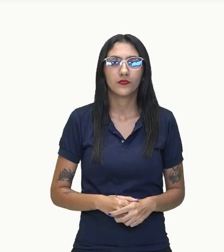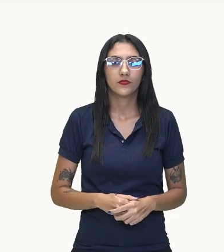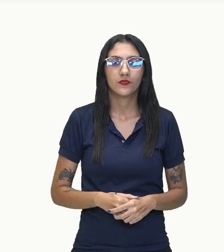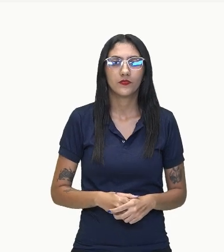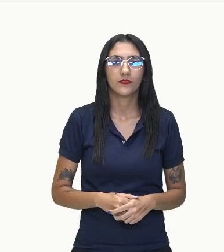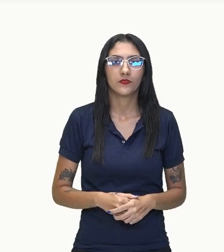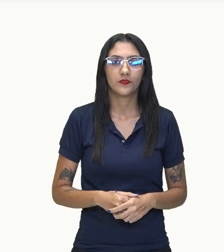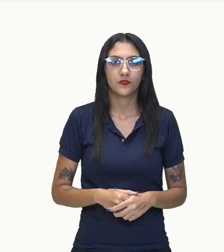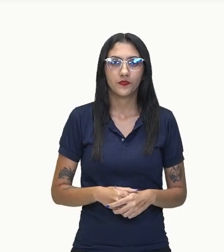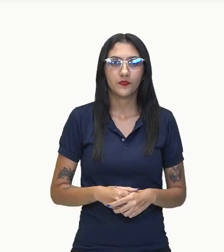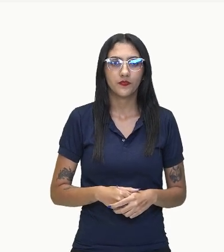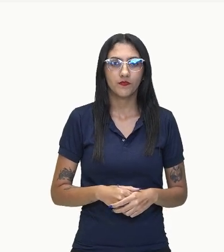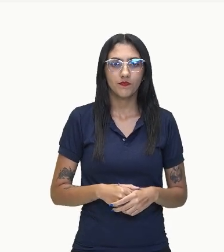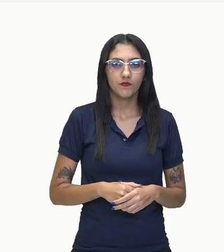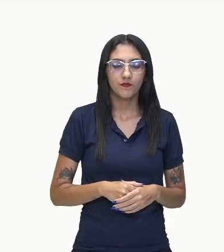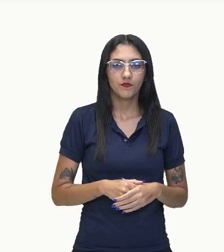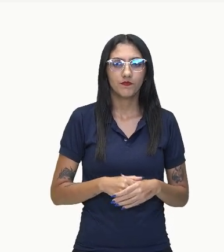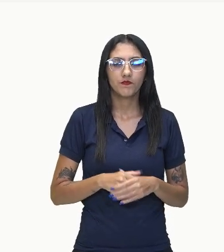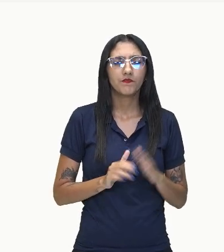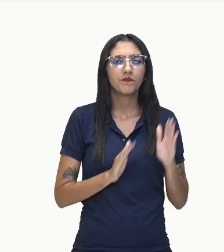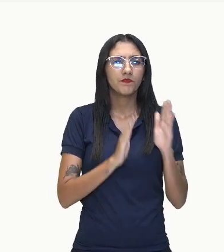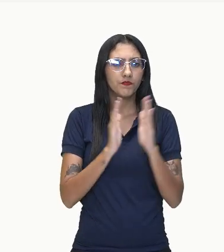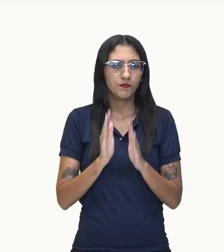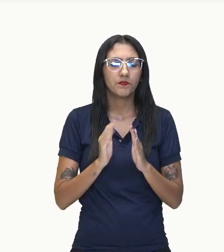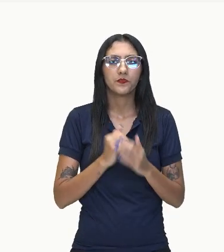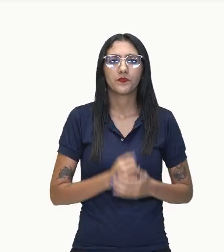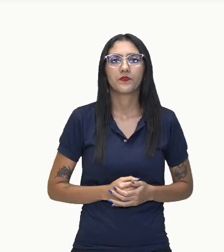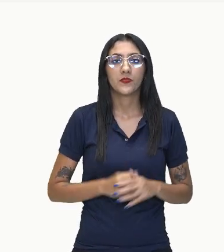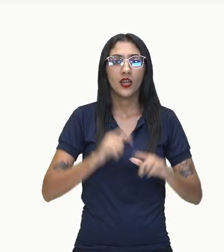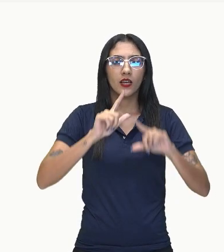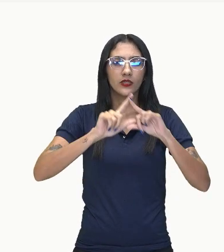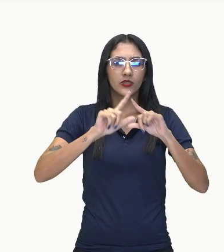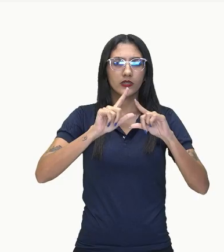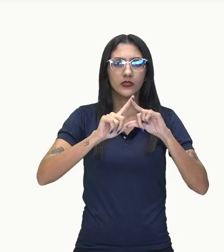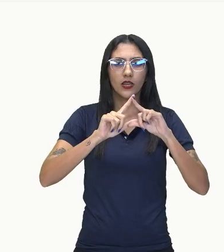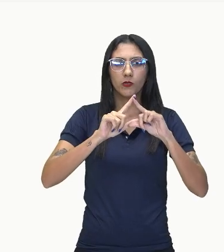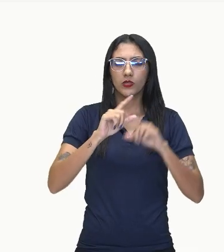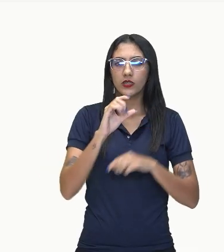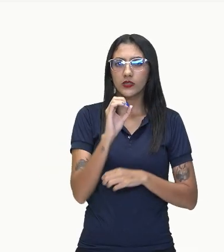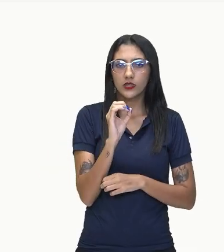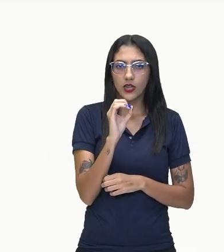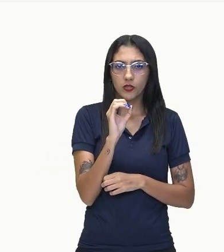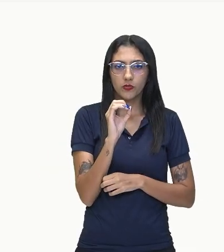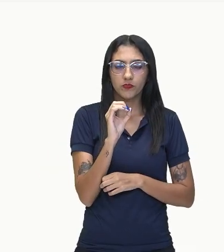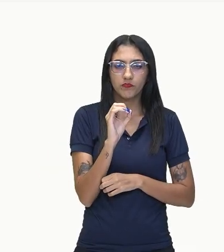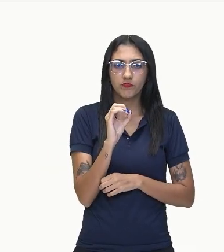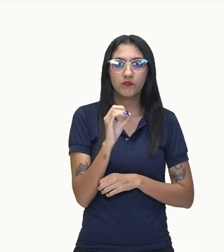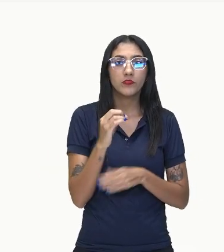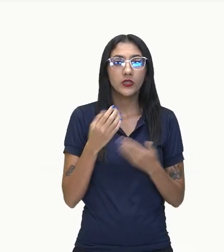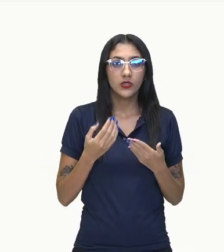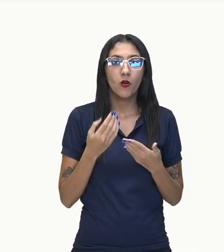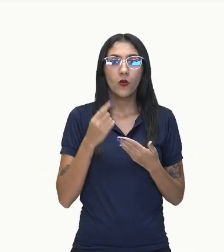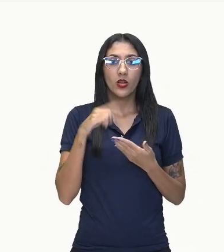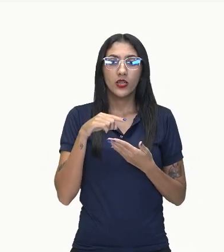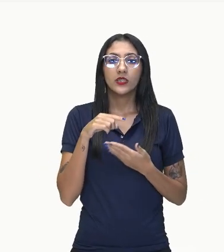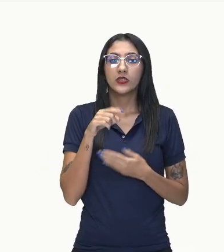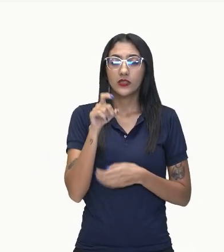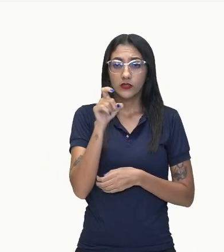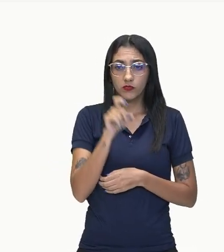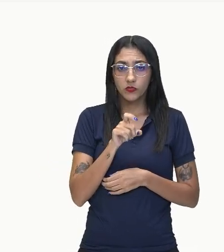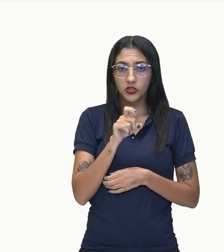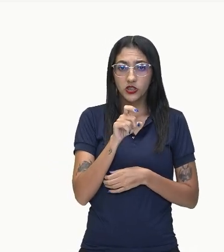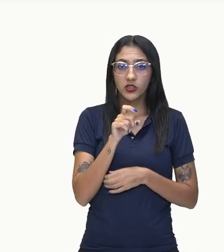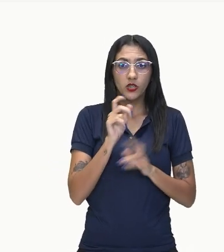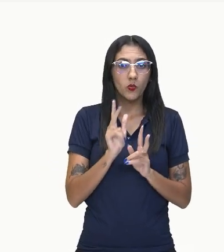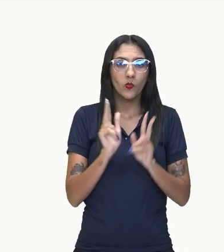E quando nós temos delta igual a zero, a equação ela vai apresentar dois zeros iguais,